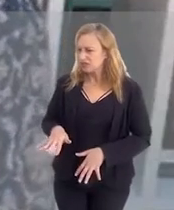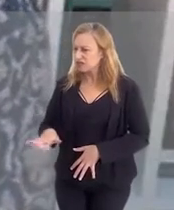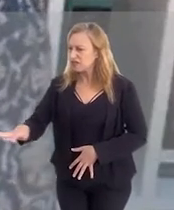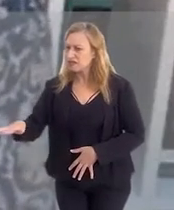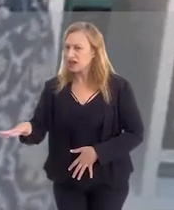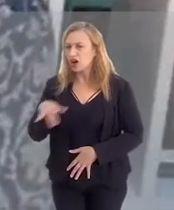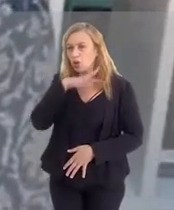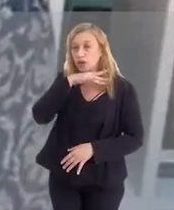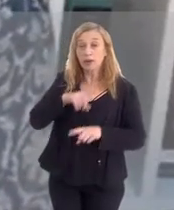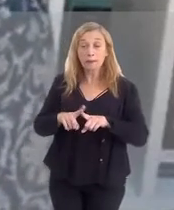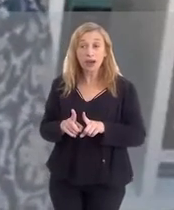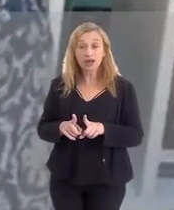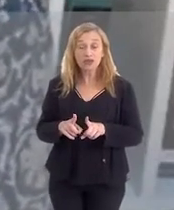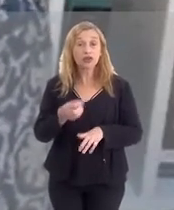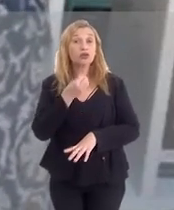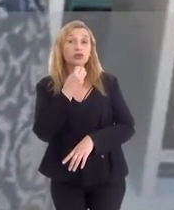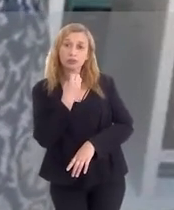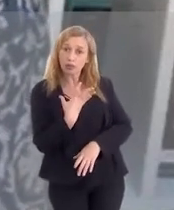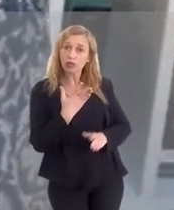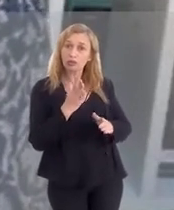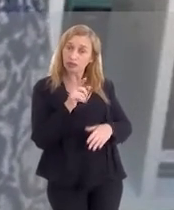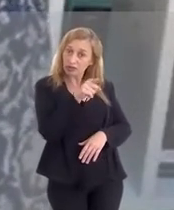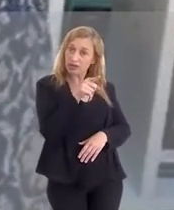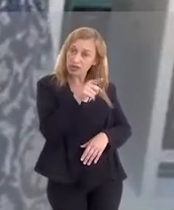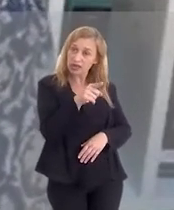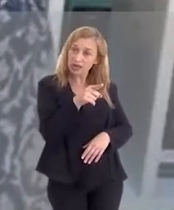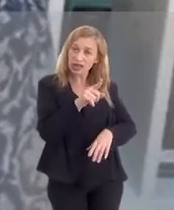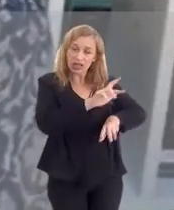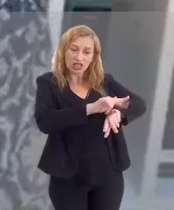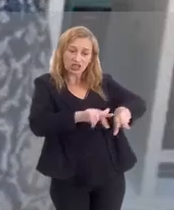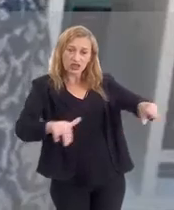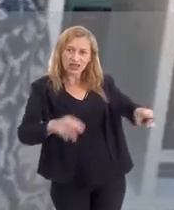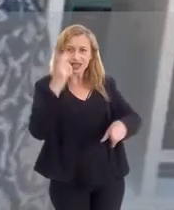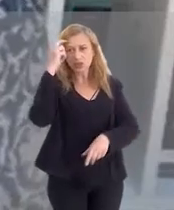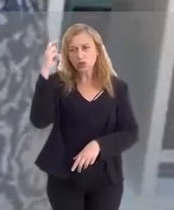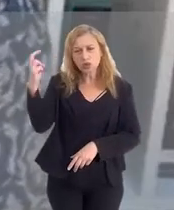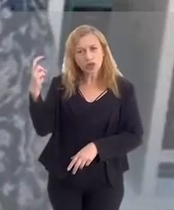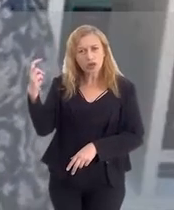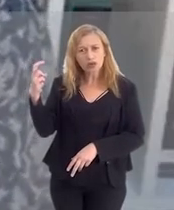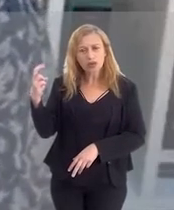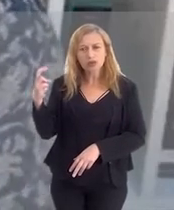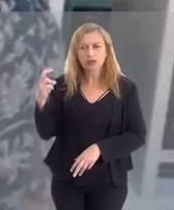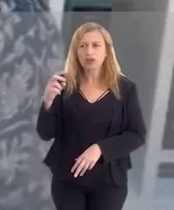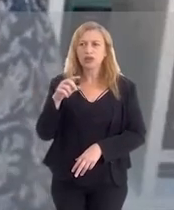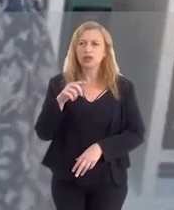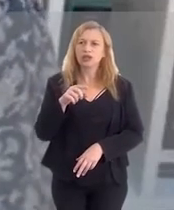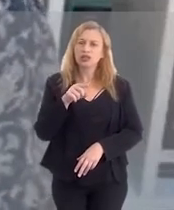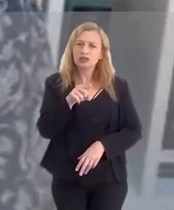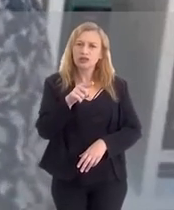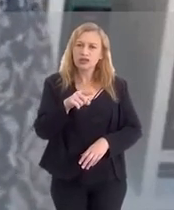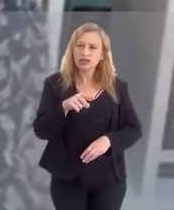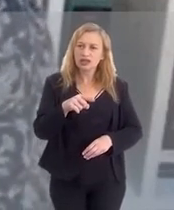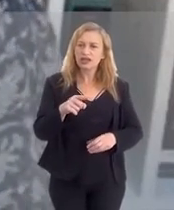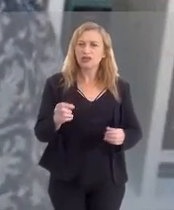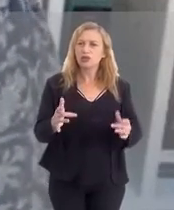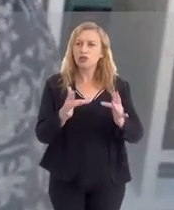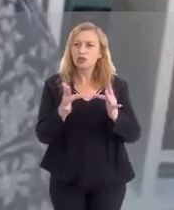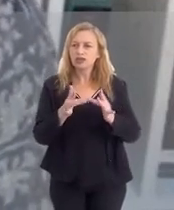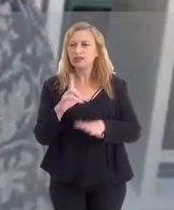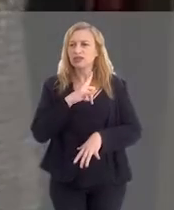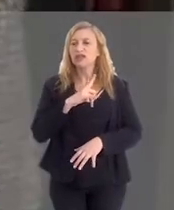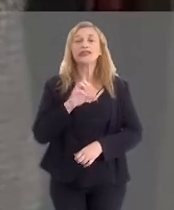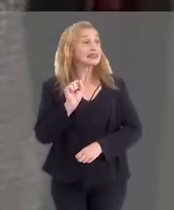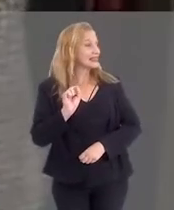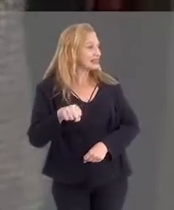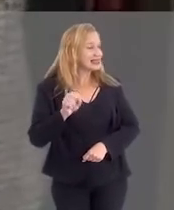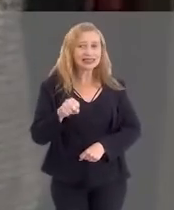crescido na periferia, acabou se tornando algo positivo para você, pela diversidade cultural que isso, né, propiciou que você tivesse contato,